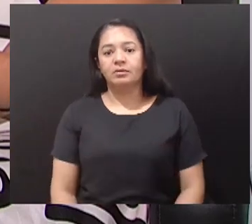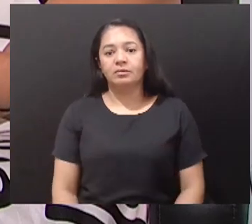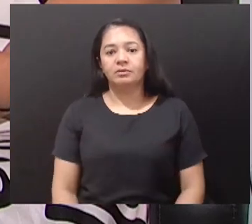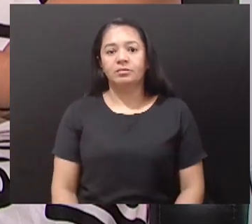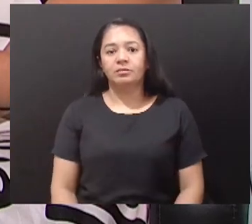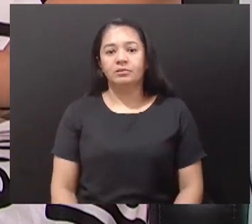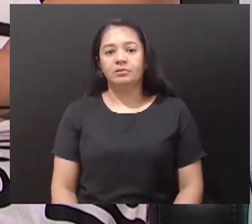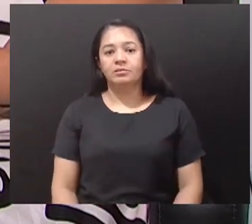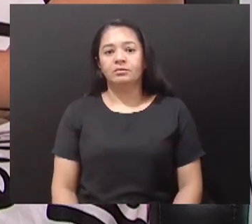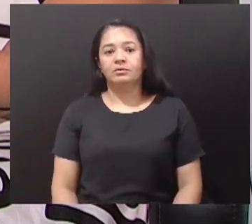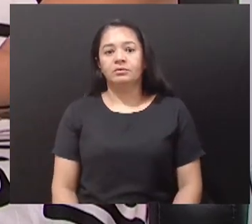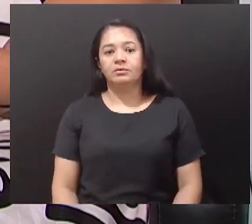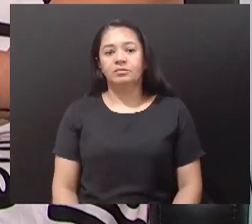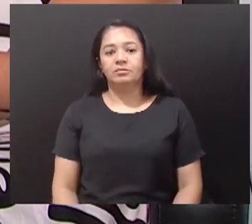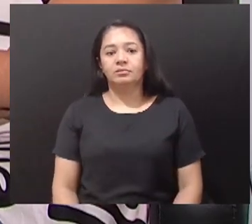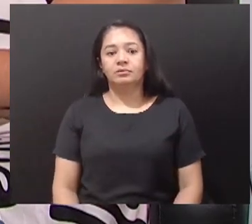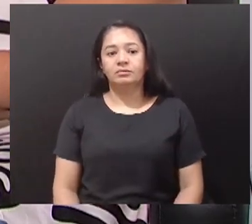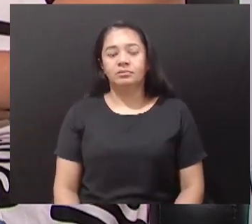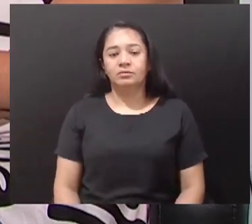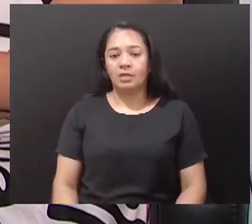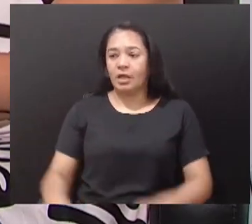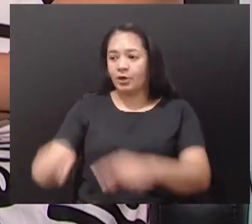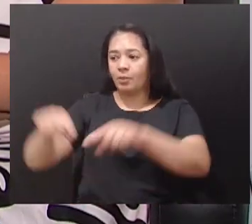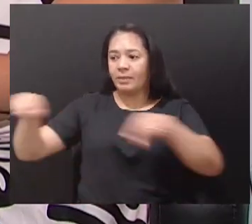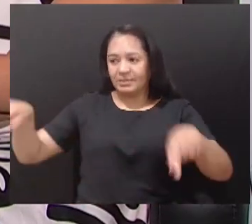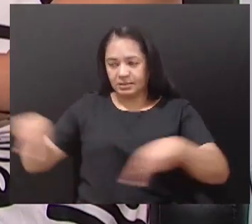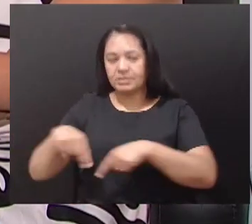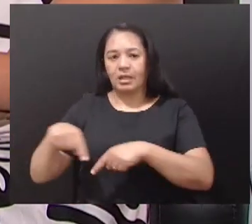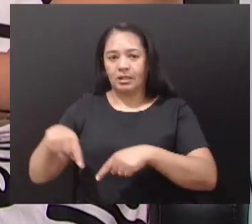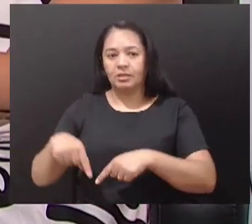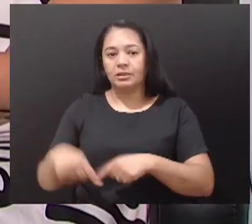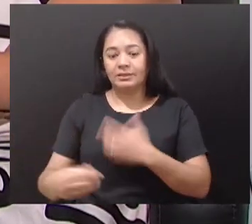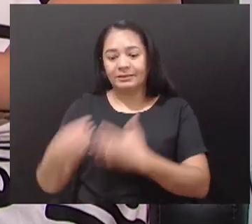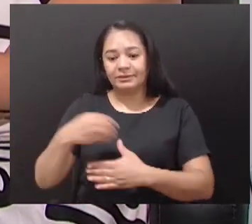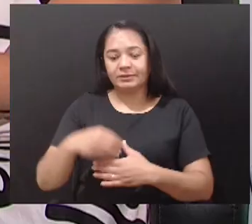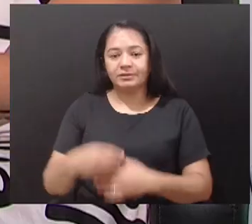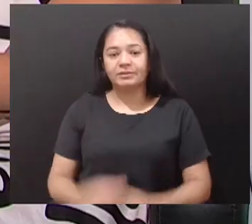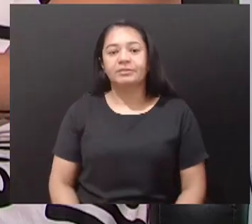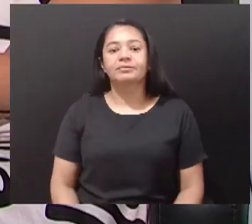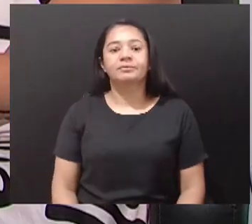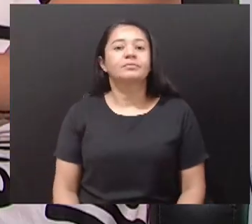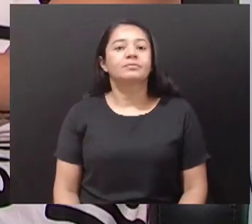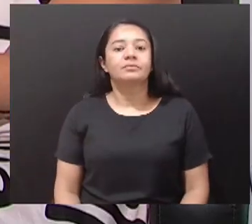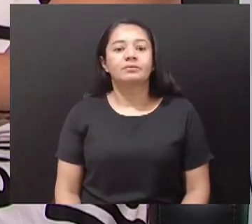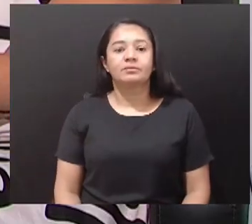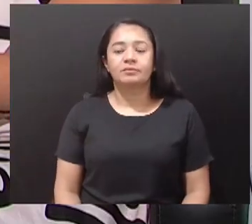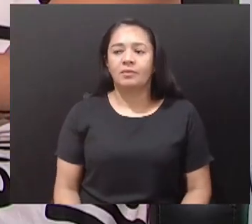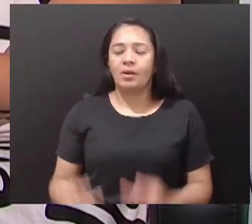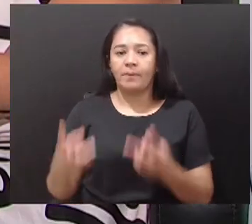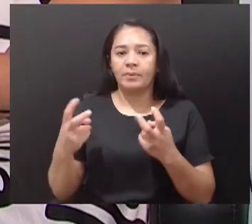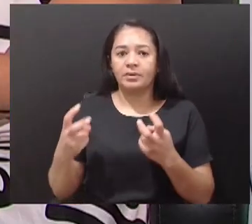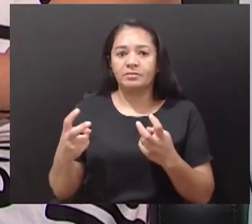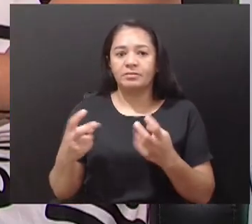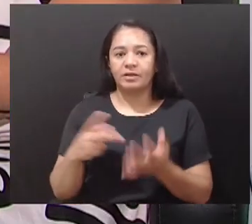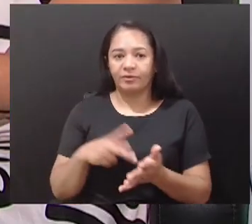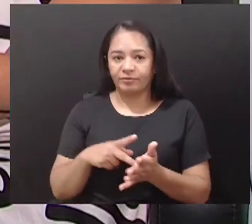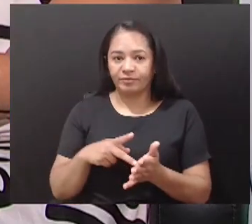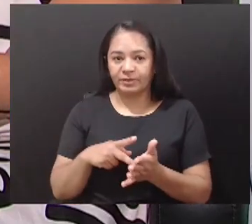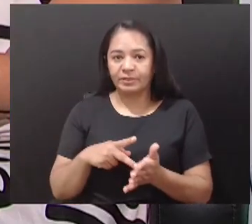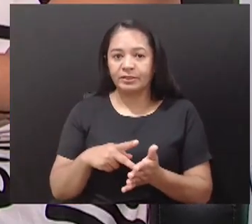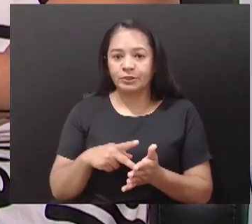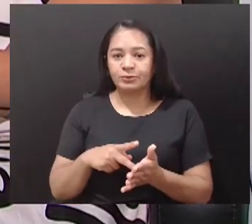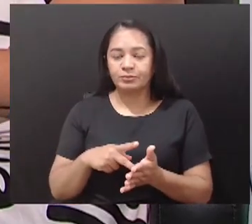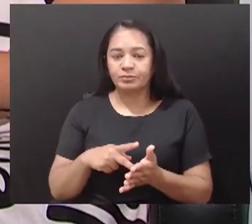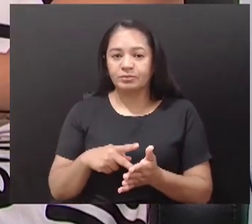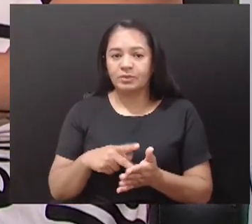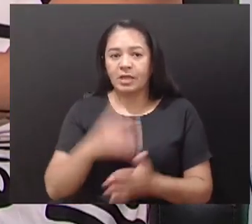Não, eu alugava uma sala dentro de um salão. Tá. Eu aluguei uma sala dentro de um salão. Quando eu percebi que realmente as pessoas